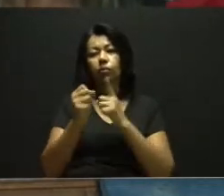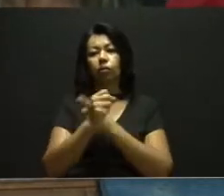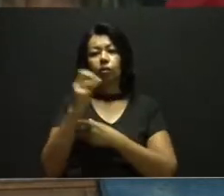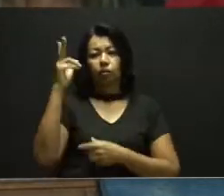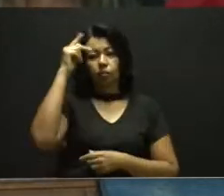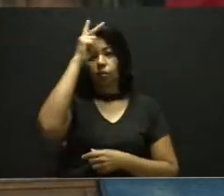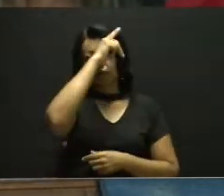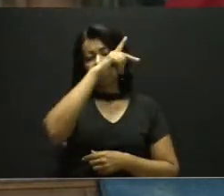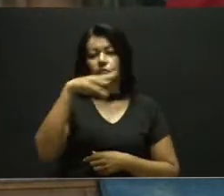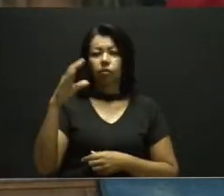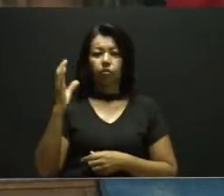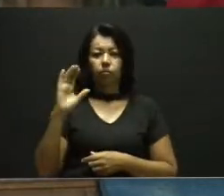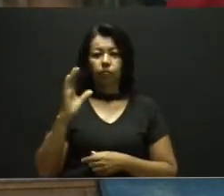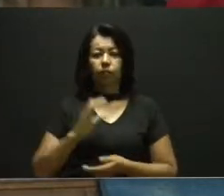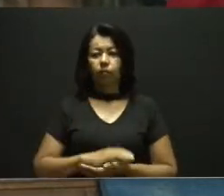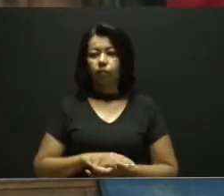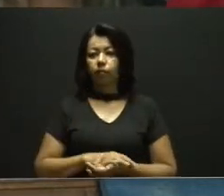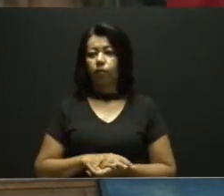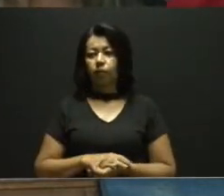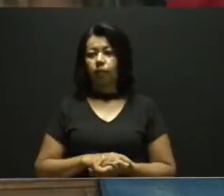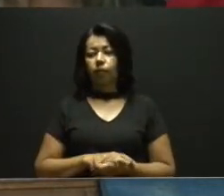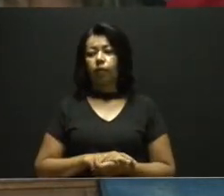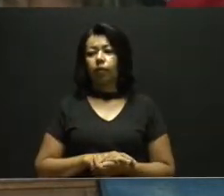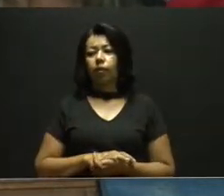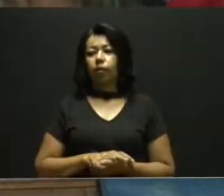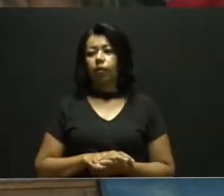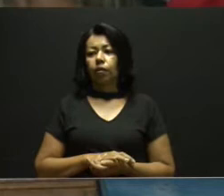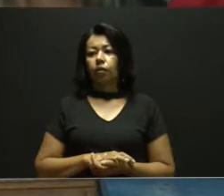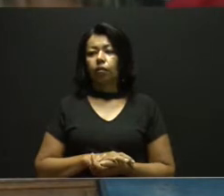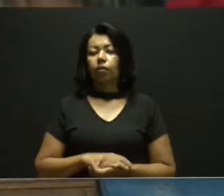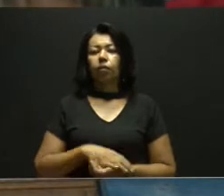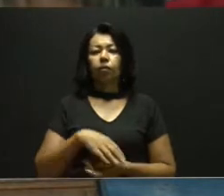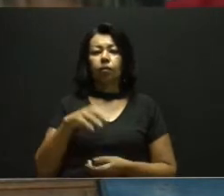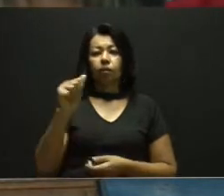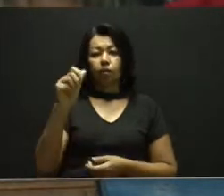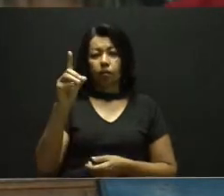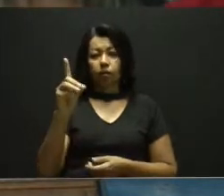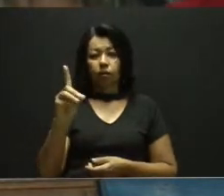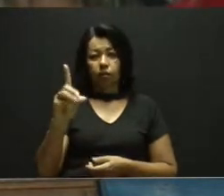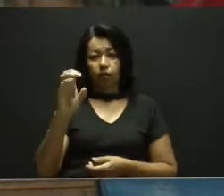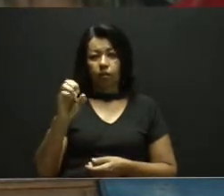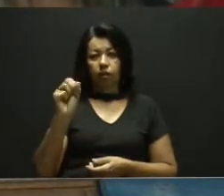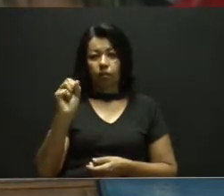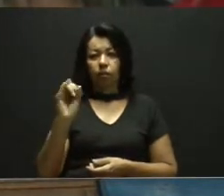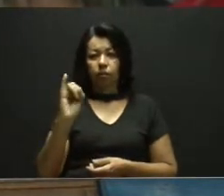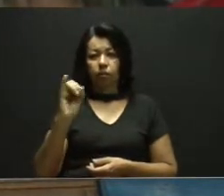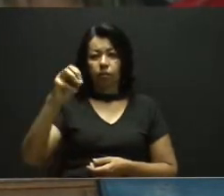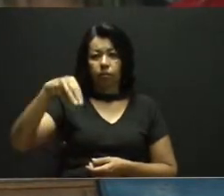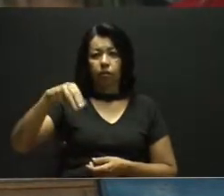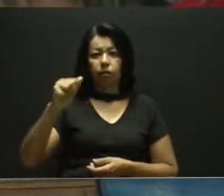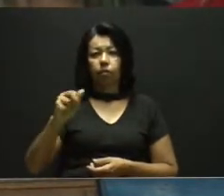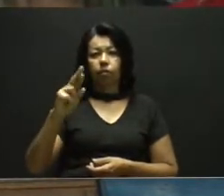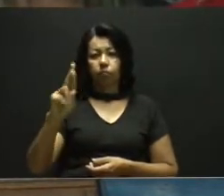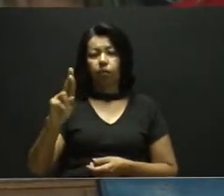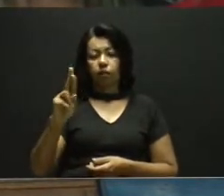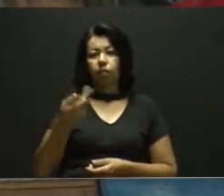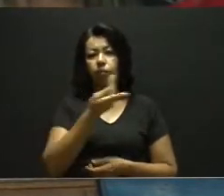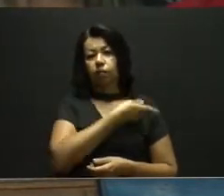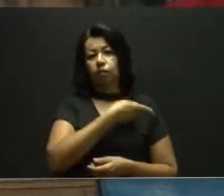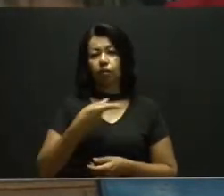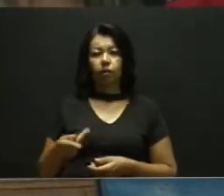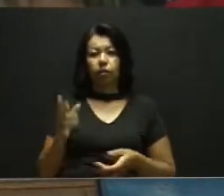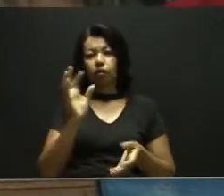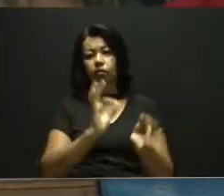de cubatão a dizimar de lima santos a lesa presidente da